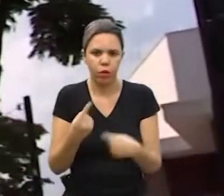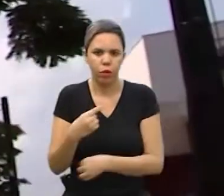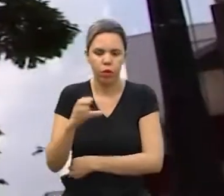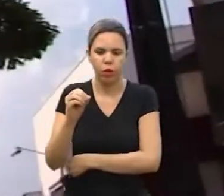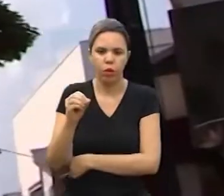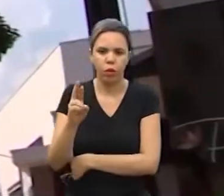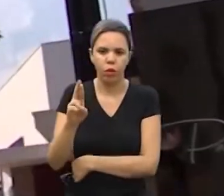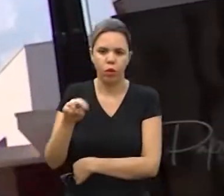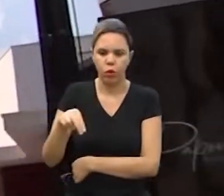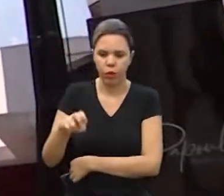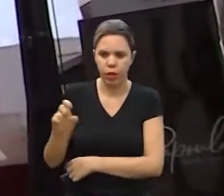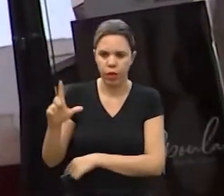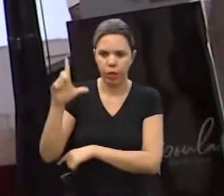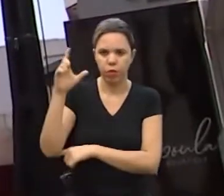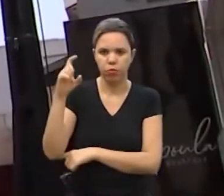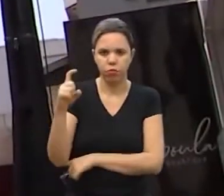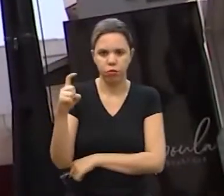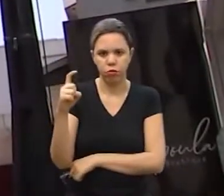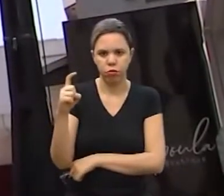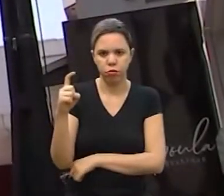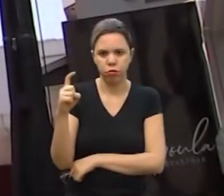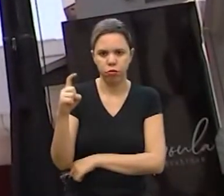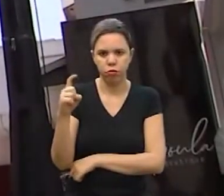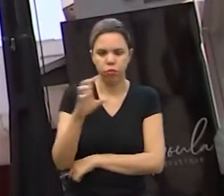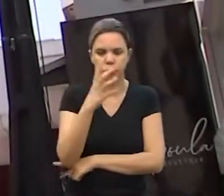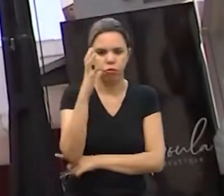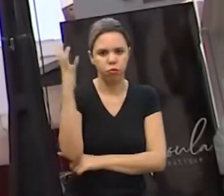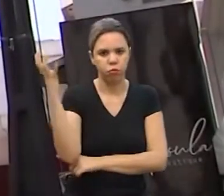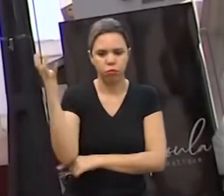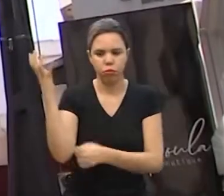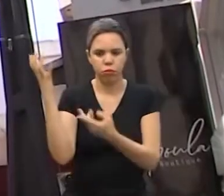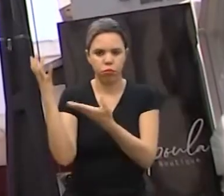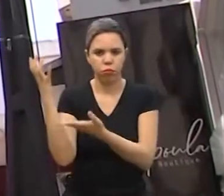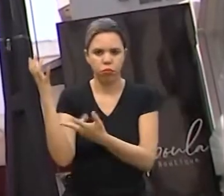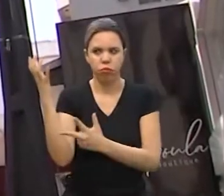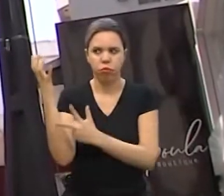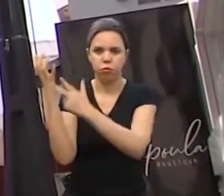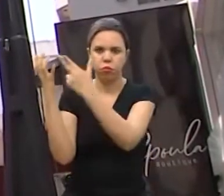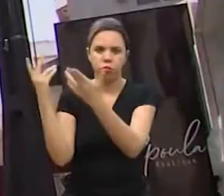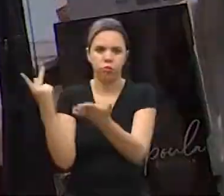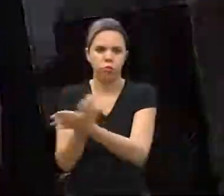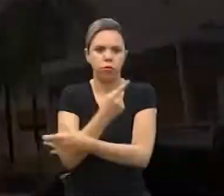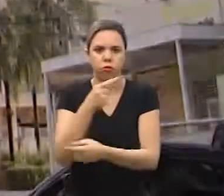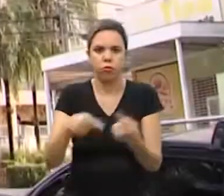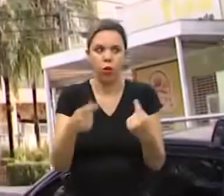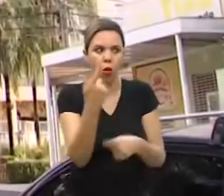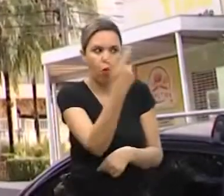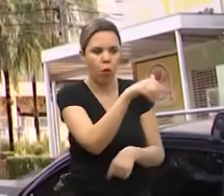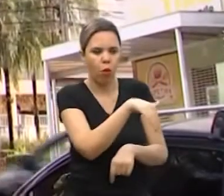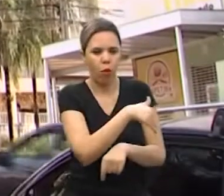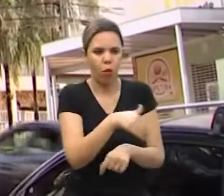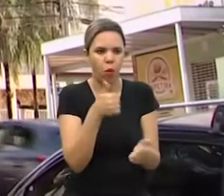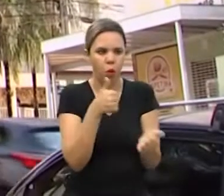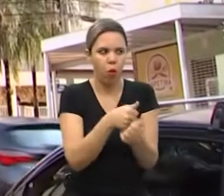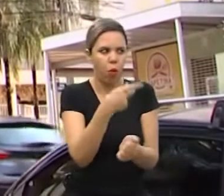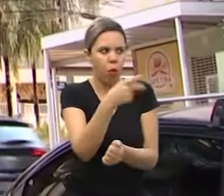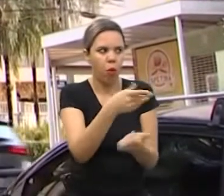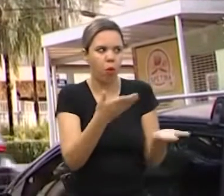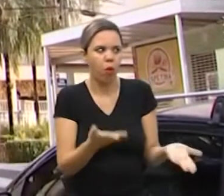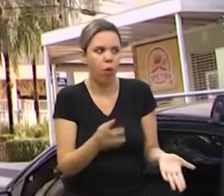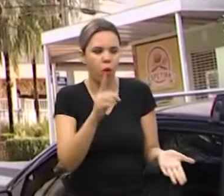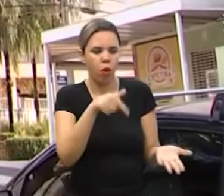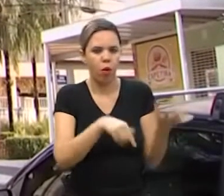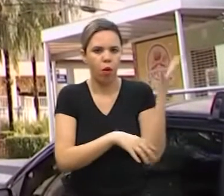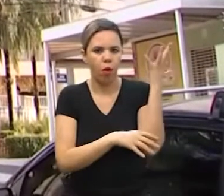Avenida Coronel Silva Teles, esse flamboyant recebeu de maneira inadequada a poda. Em outra rua próxima